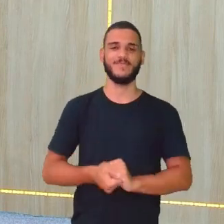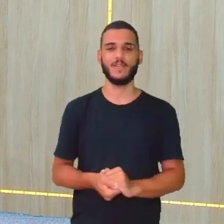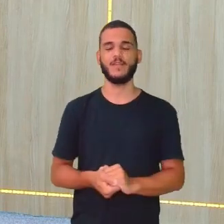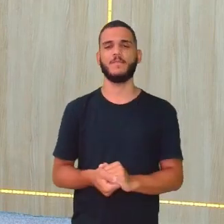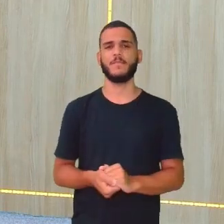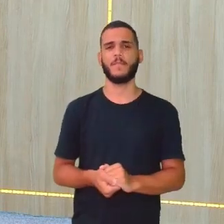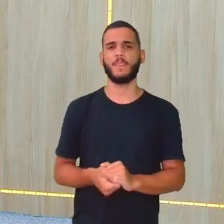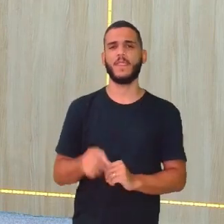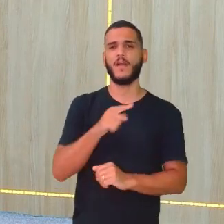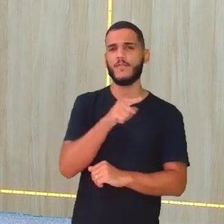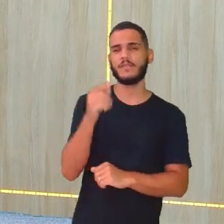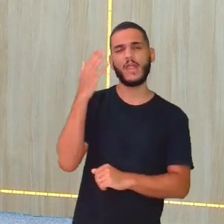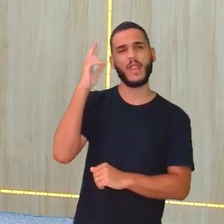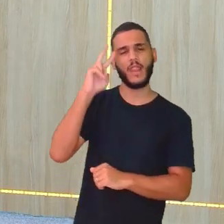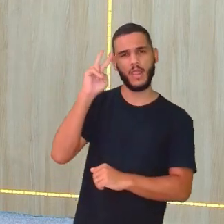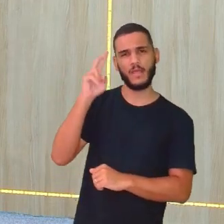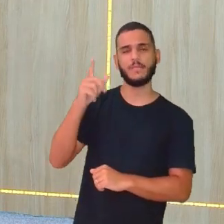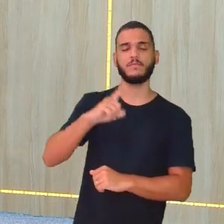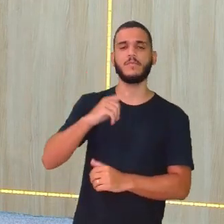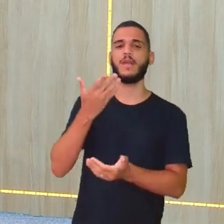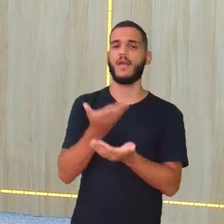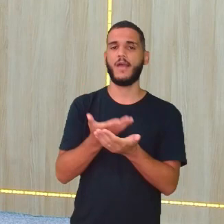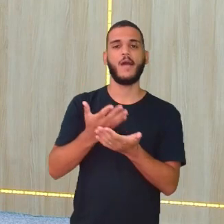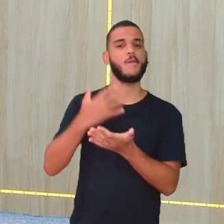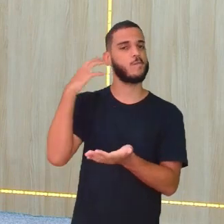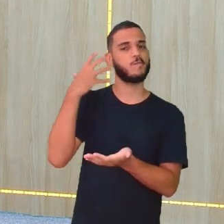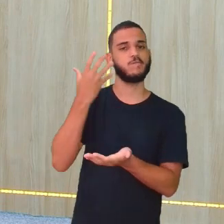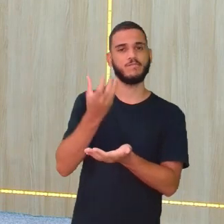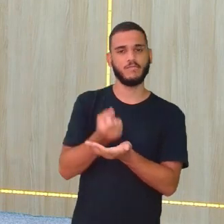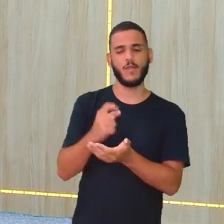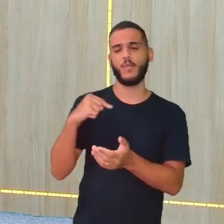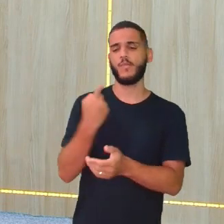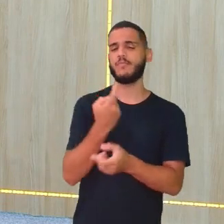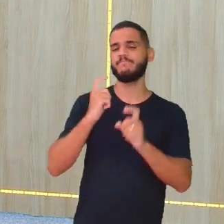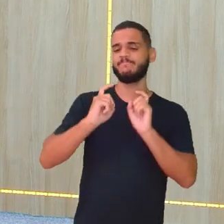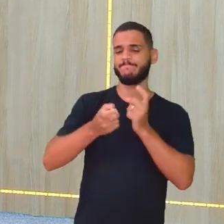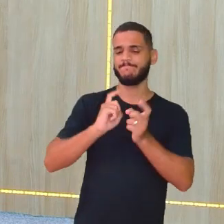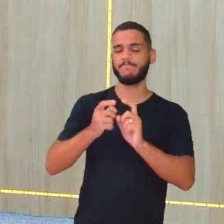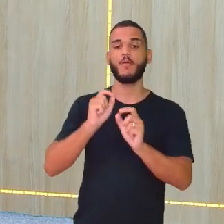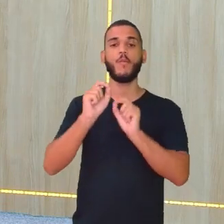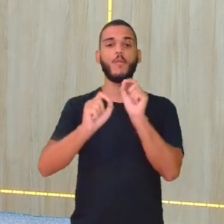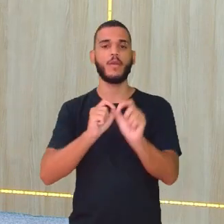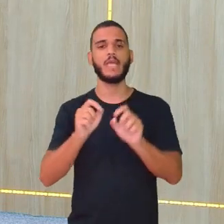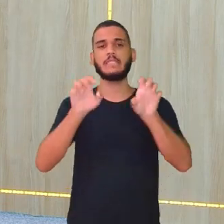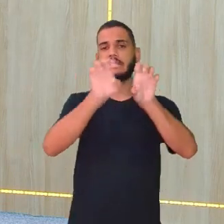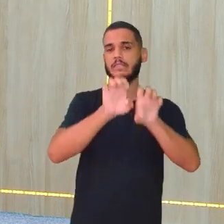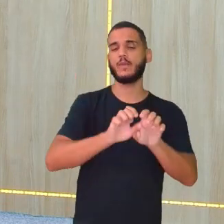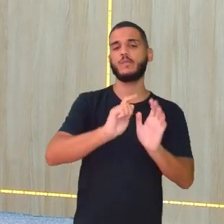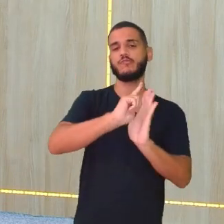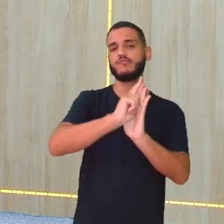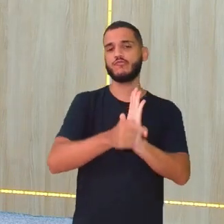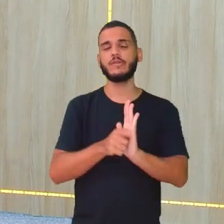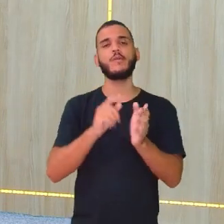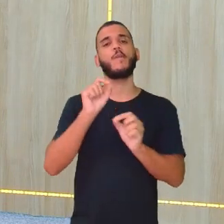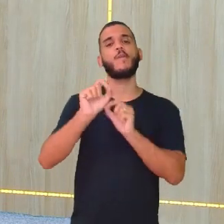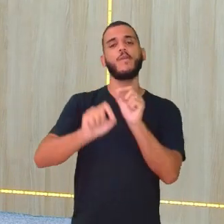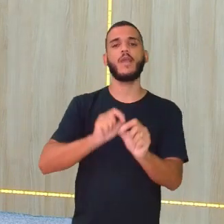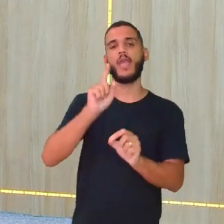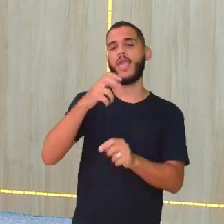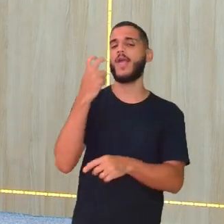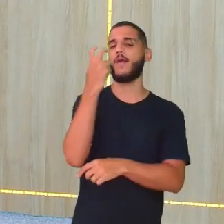eu não sei se vocês lembram, mas a gente já teve algumas aulas sobre podcast, a gente discutiu as questões mais estruturais do gênero, que é um